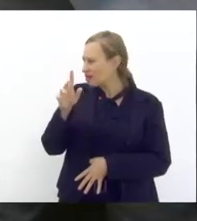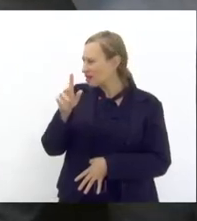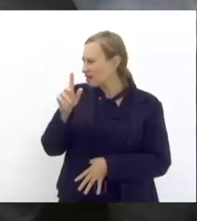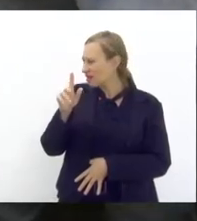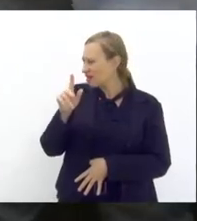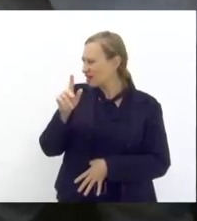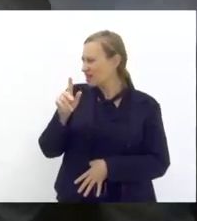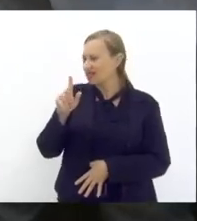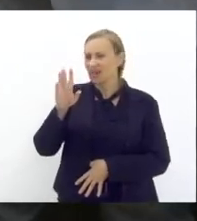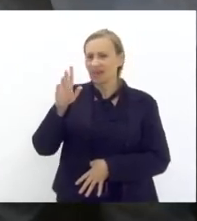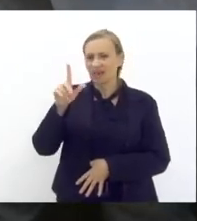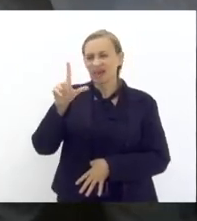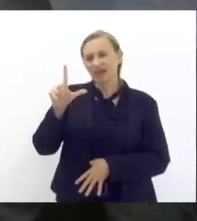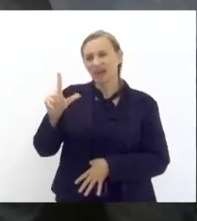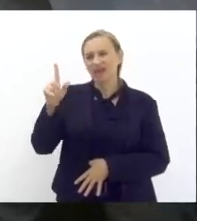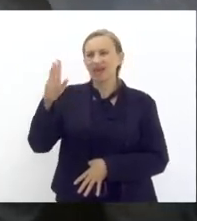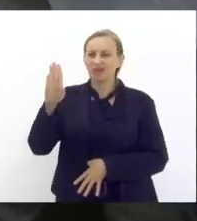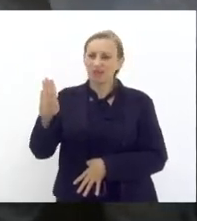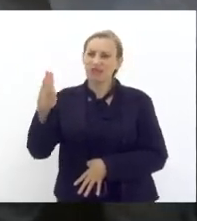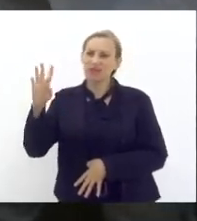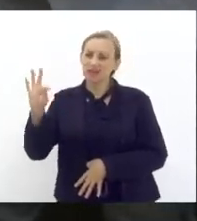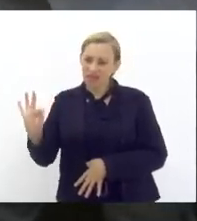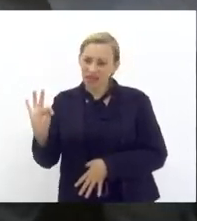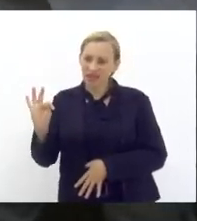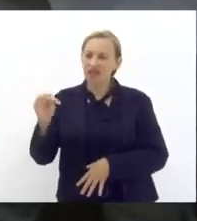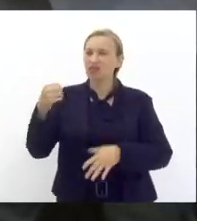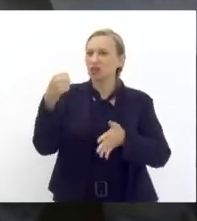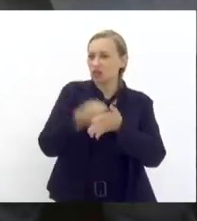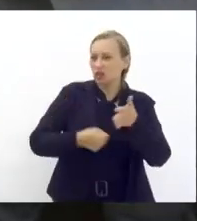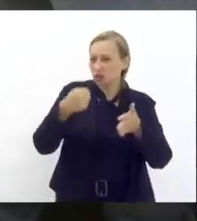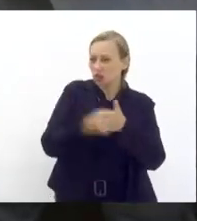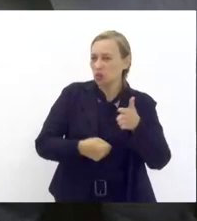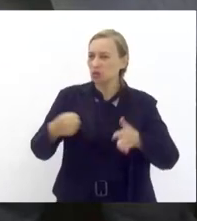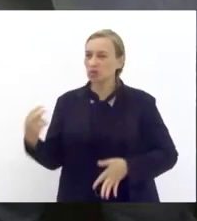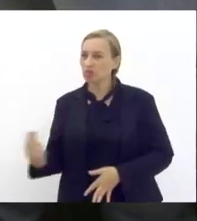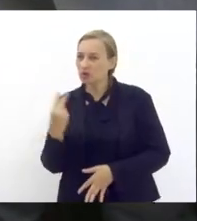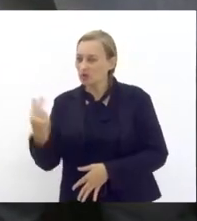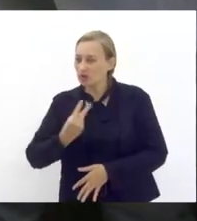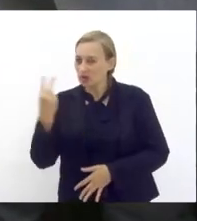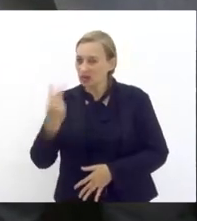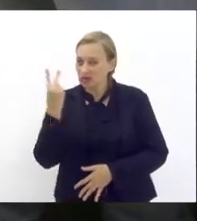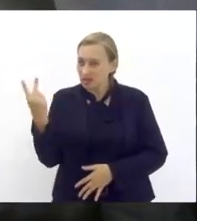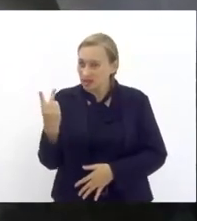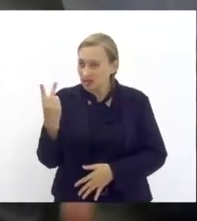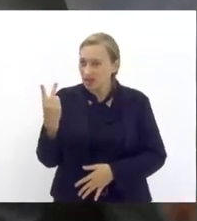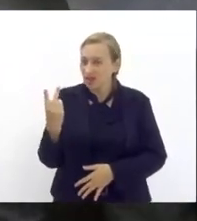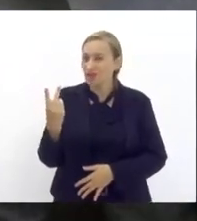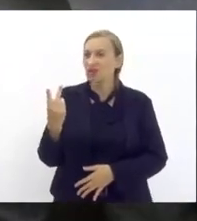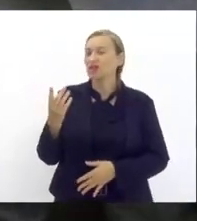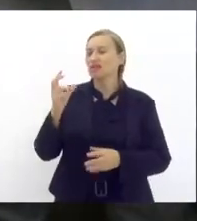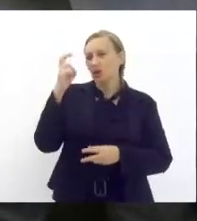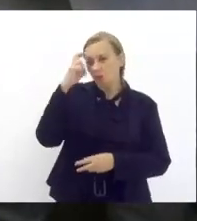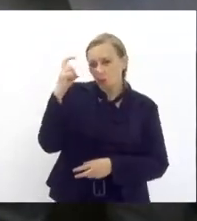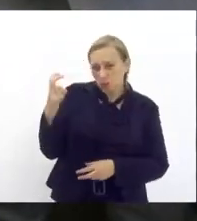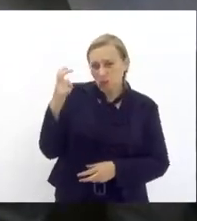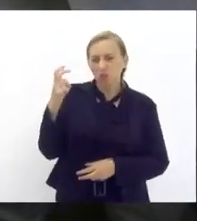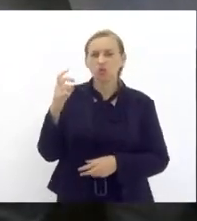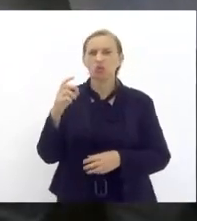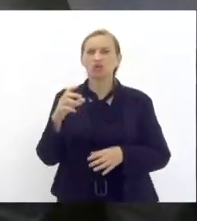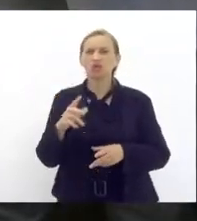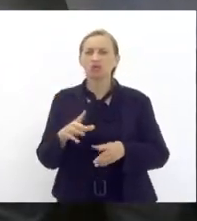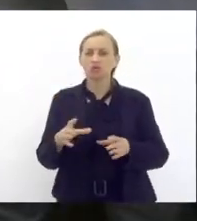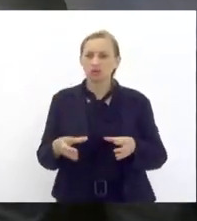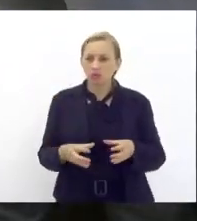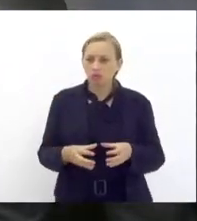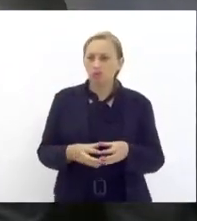minoração das desigualdades sociais, que luta pela valorização da cultura de população